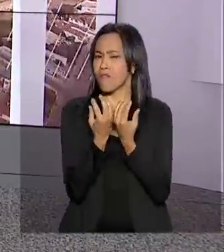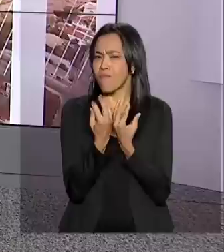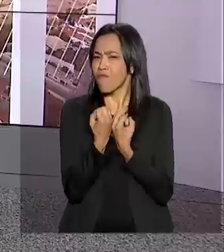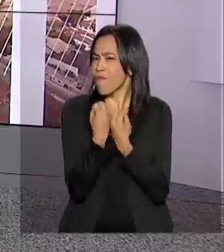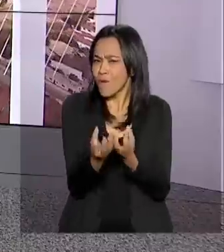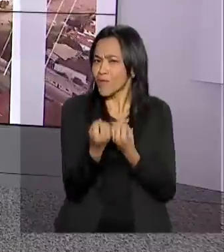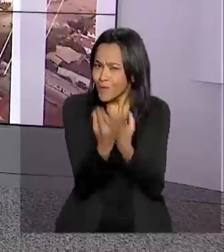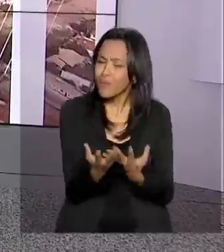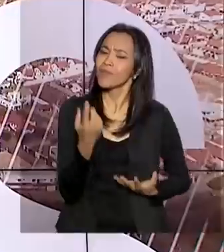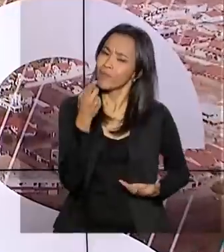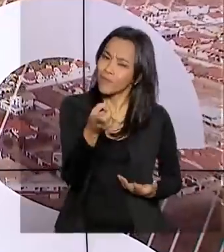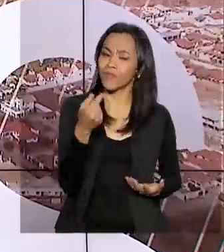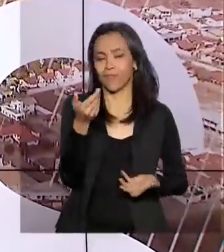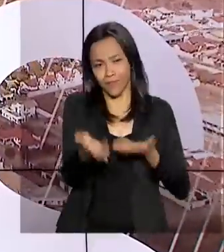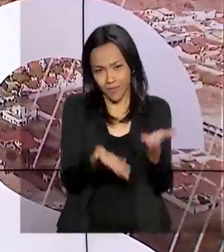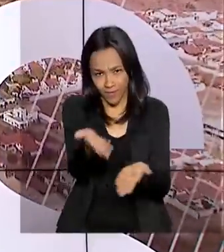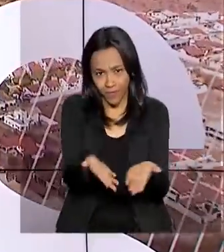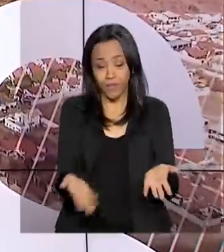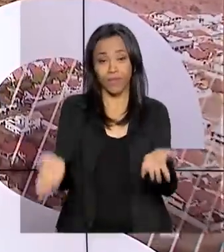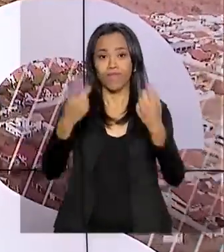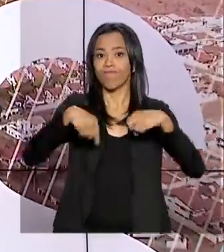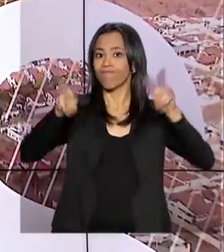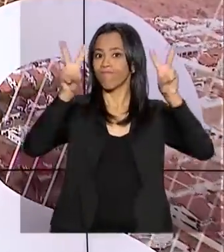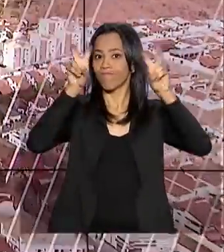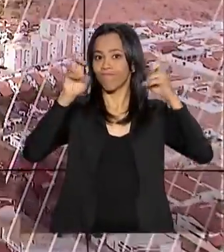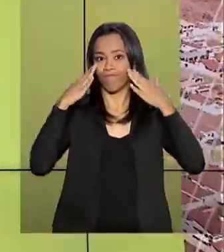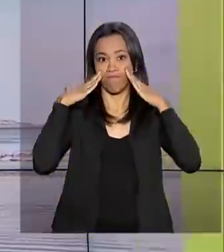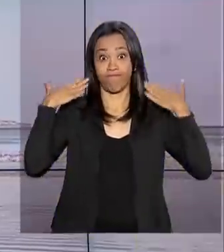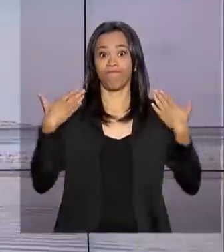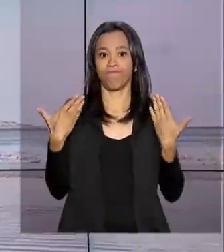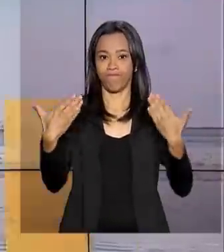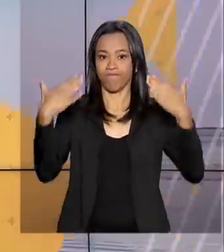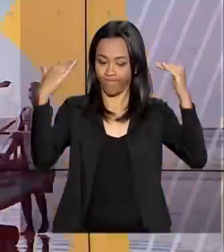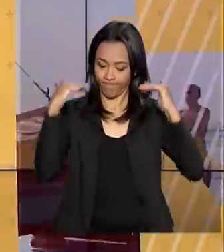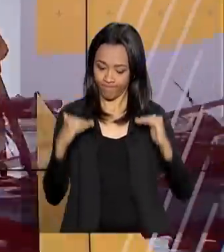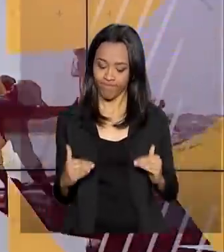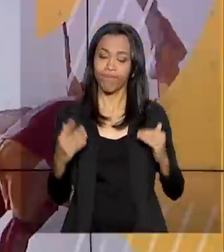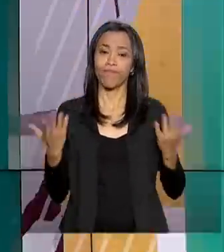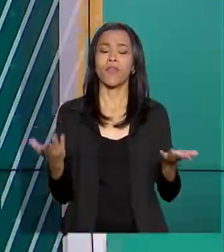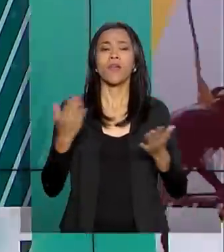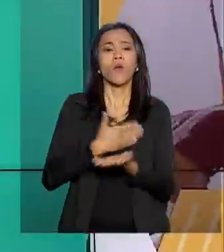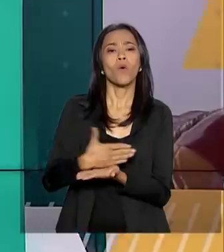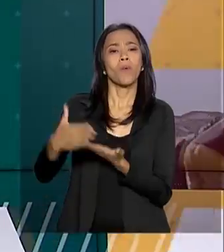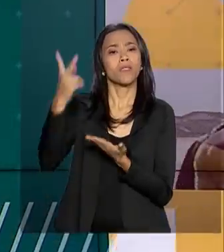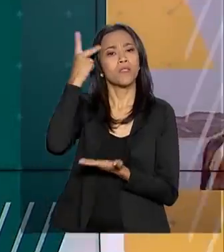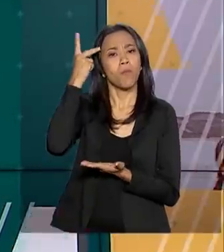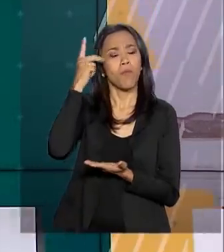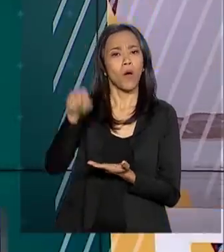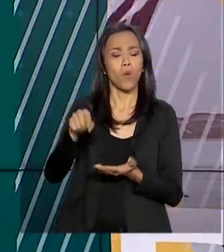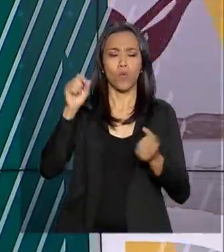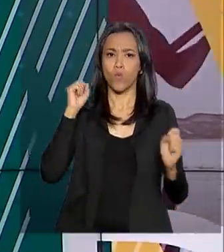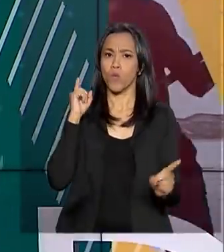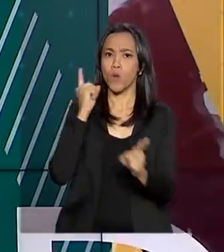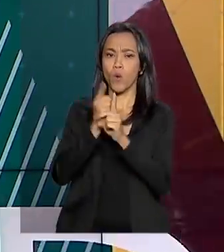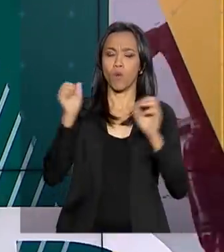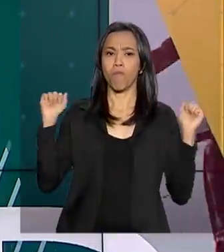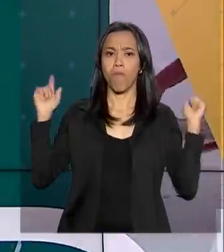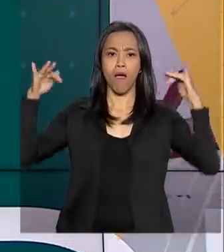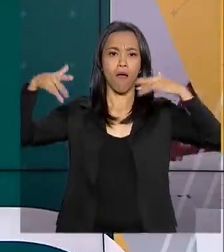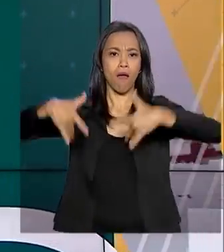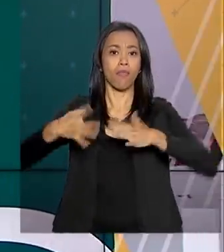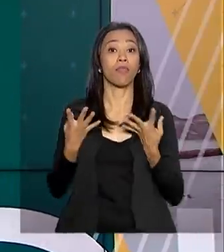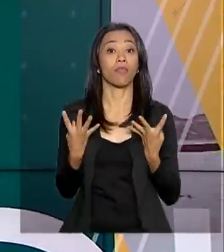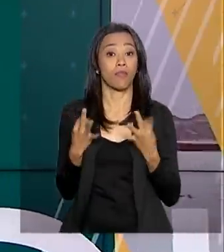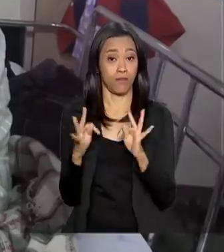e serviço pra você confira os destaques desta edição começa hoje em são paulo maior evento de educação e tecnologia da américa